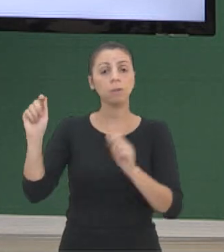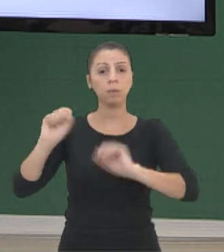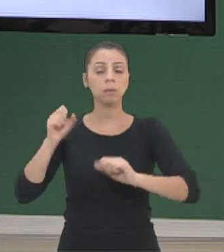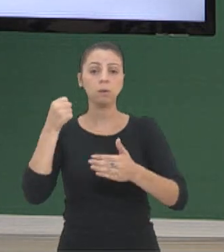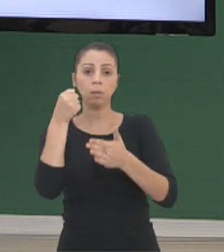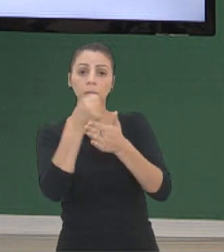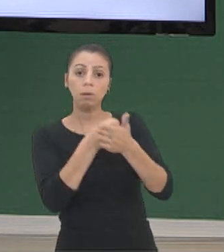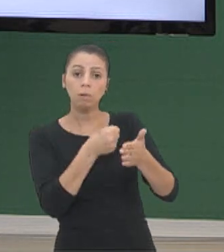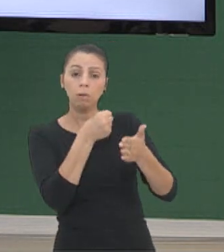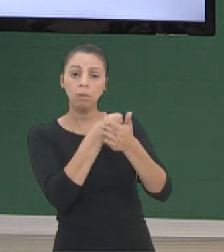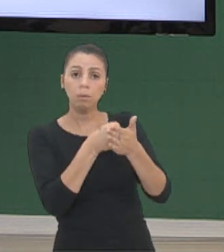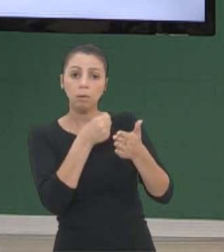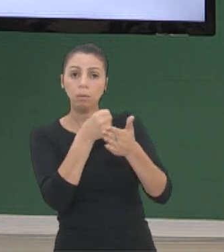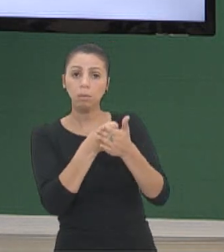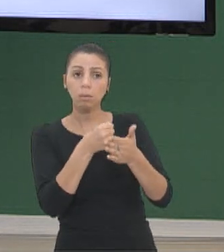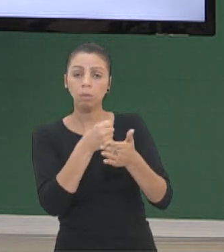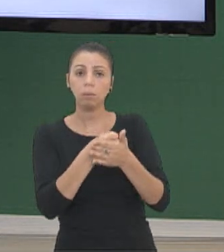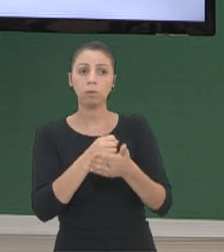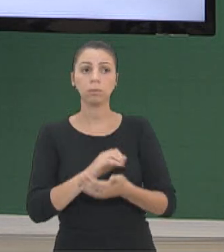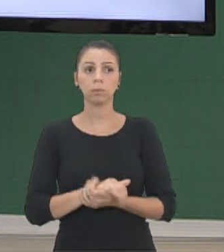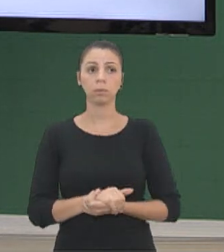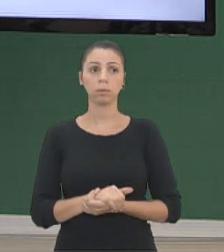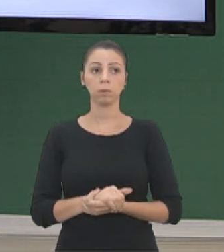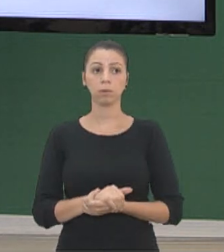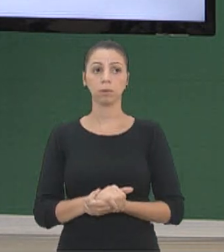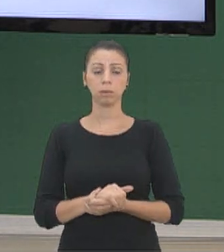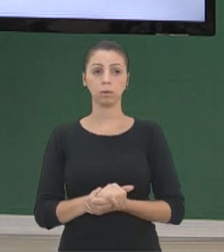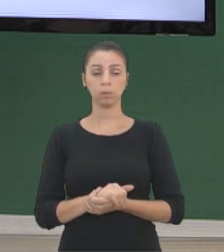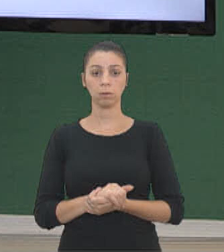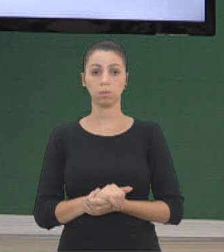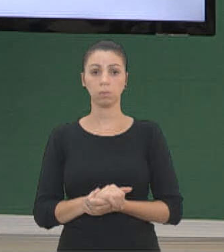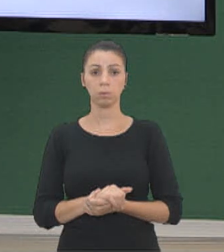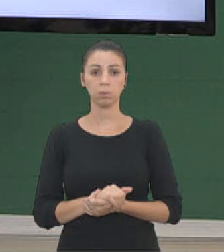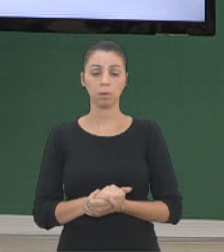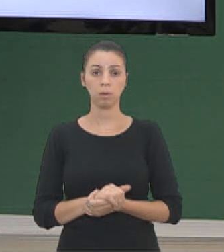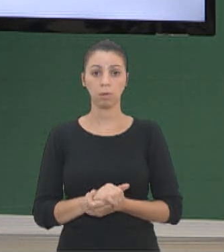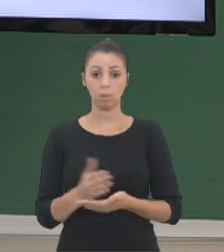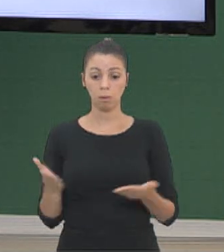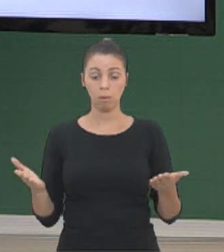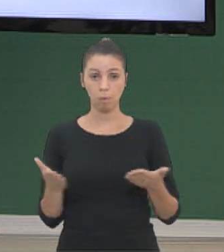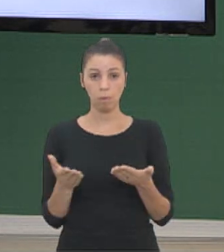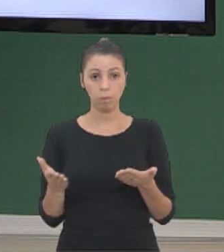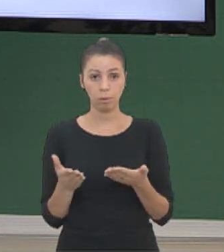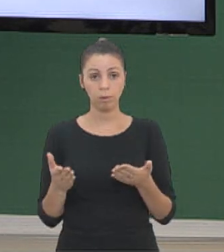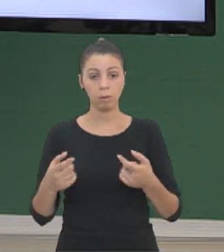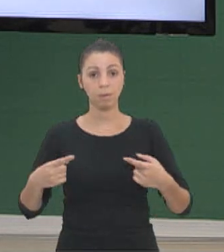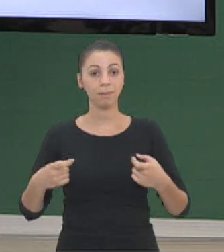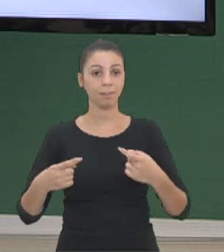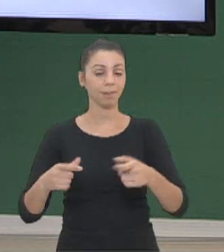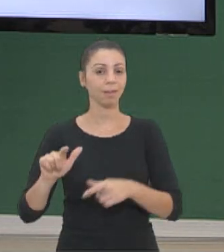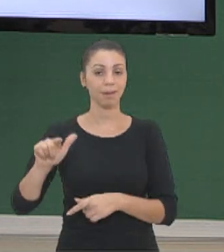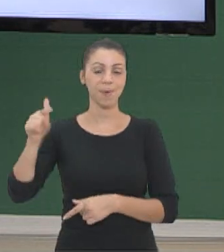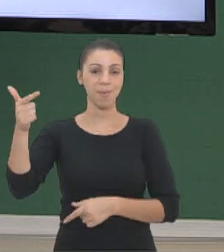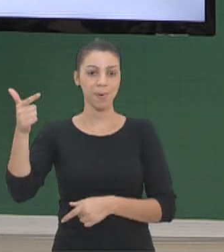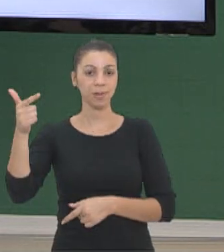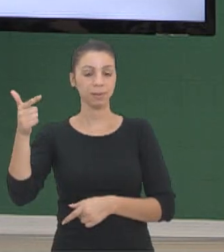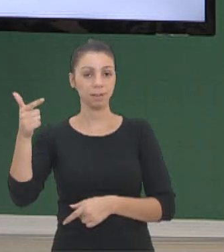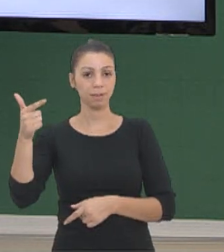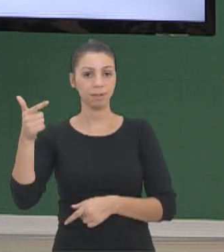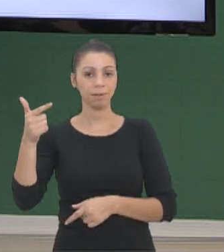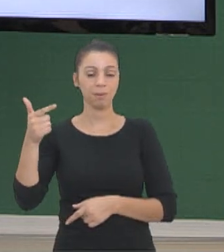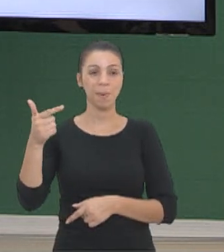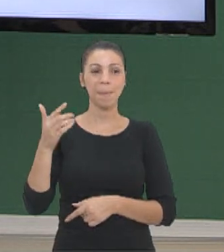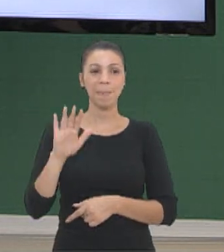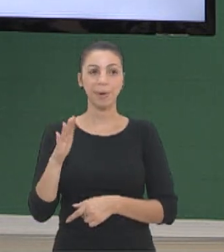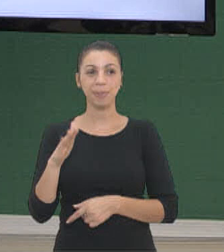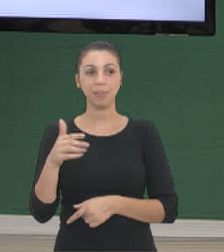contra a Áustria e a Prússia. Mas hoje a guerra lá é outra, né? Você já deve estar com 25 mil